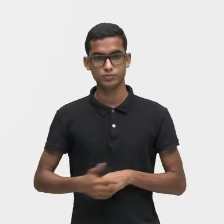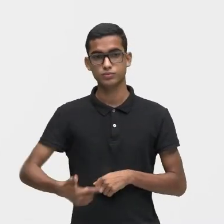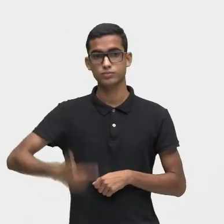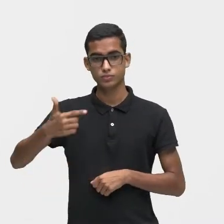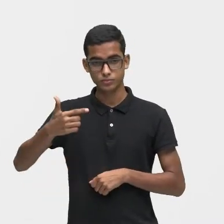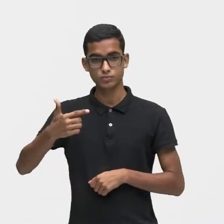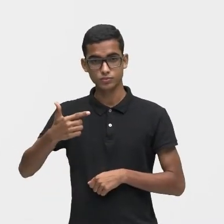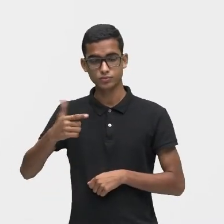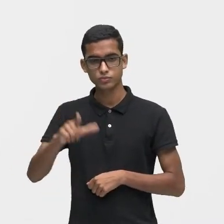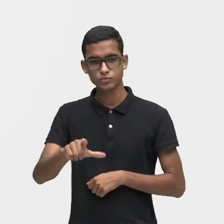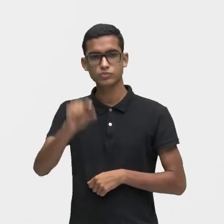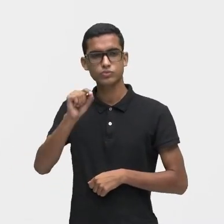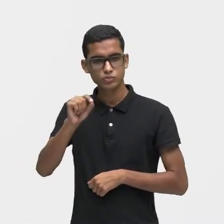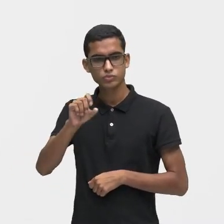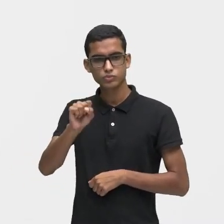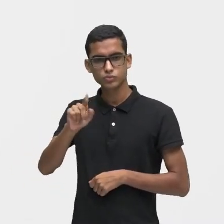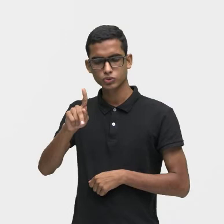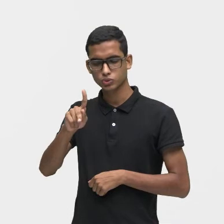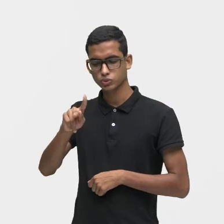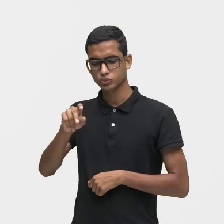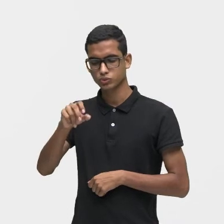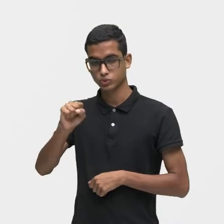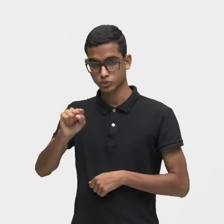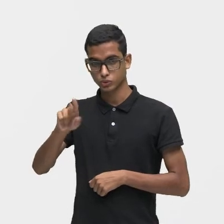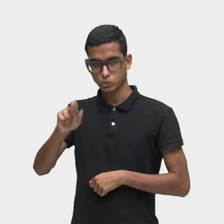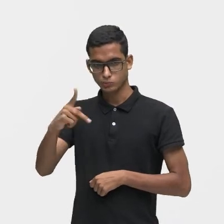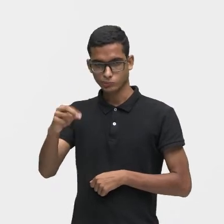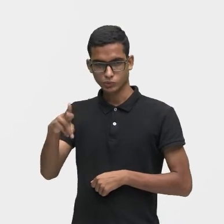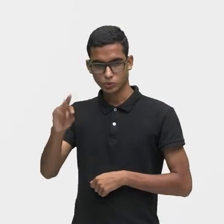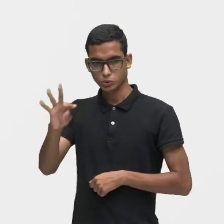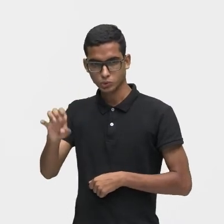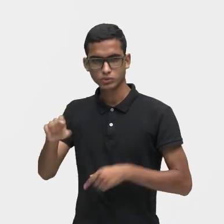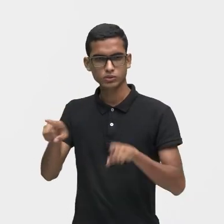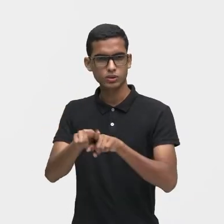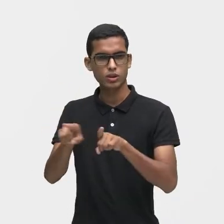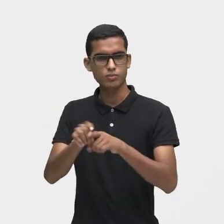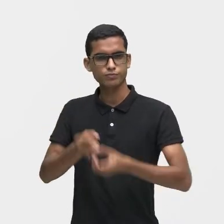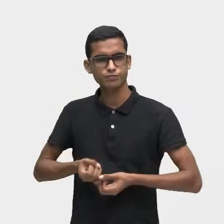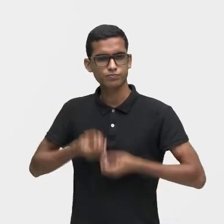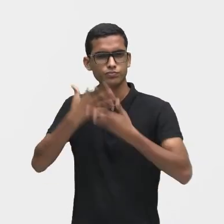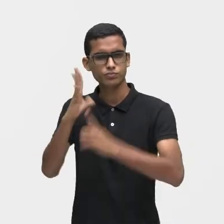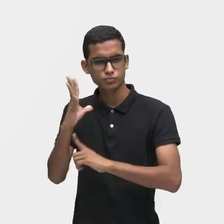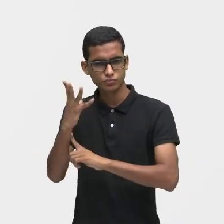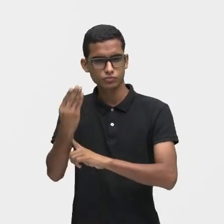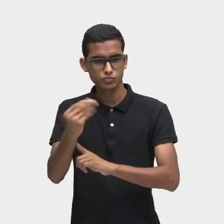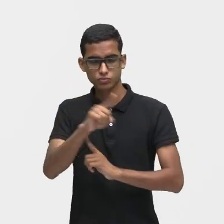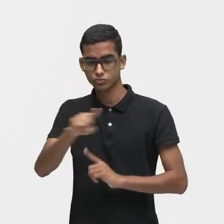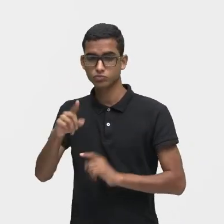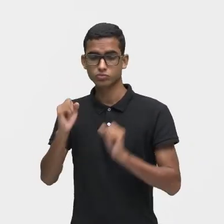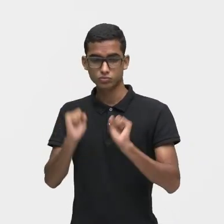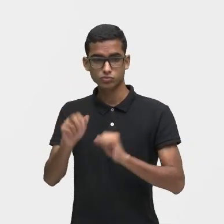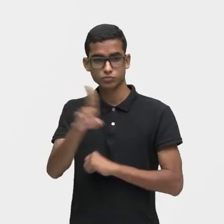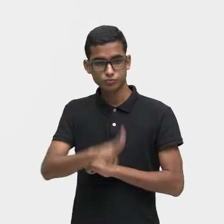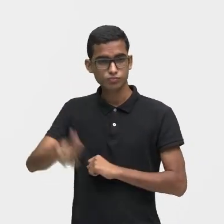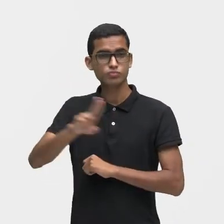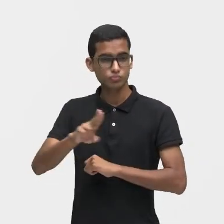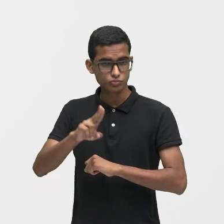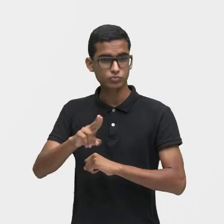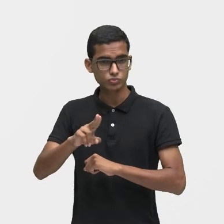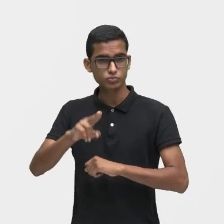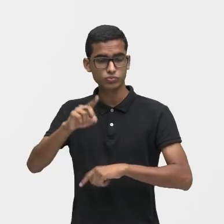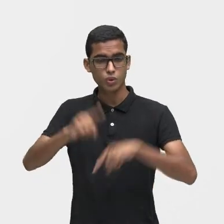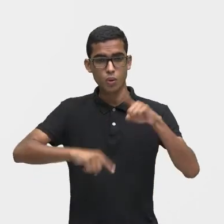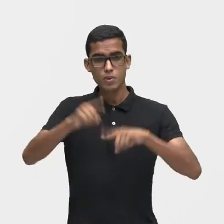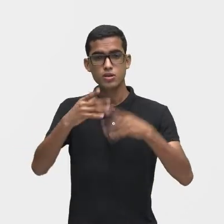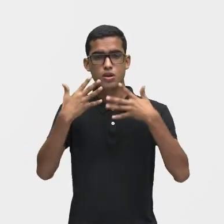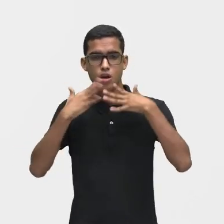selecione o suporte. Selecionar um suporte e produzir uma composição artística. Você pode utilizar os pigmentos naturais encontrados